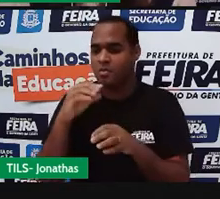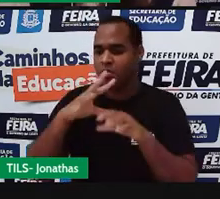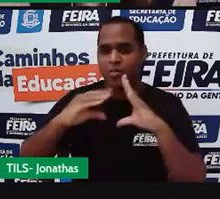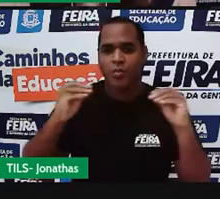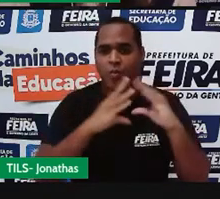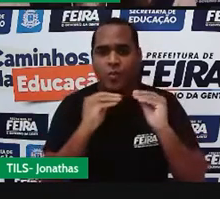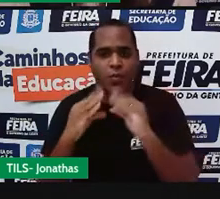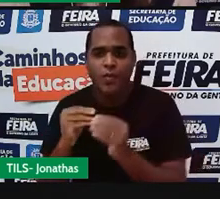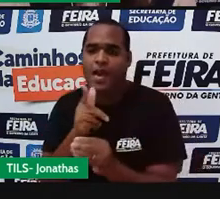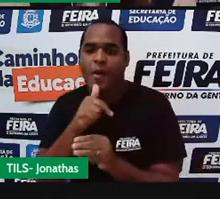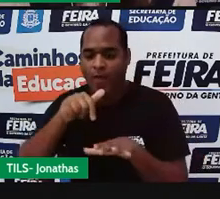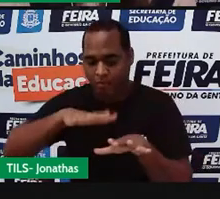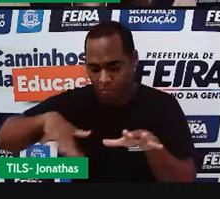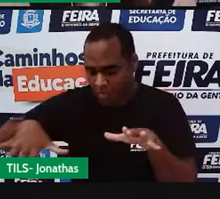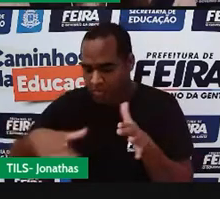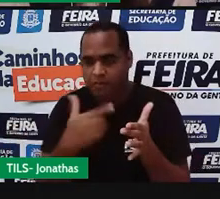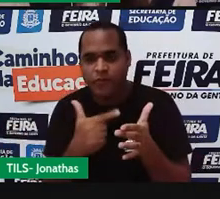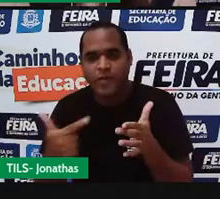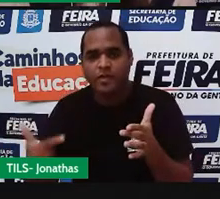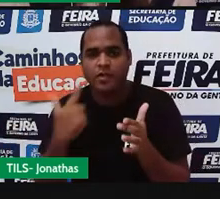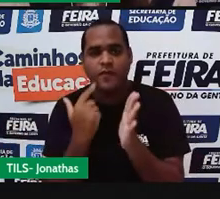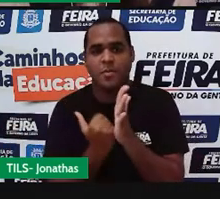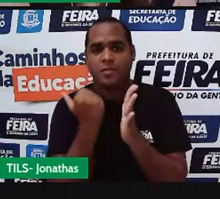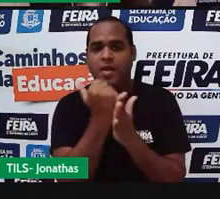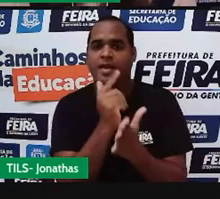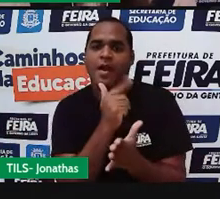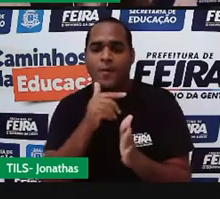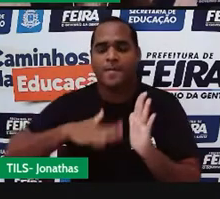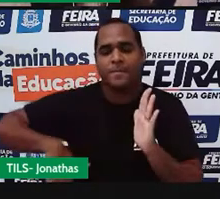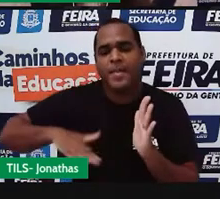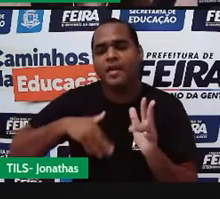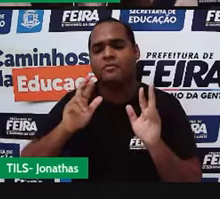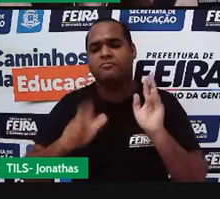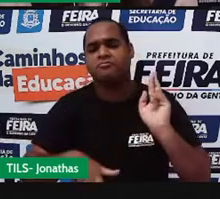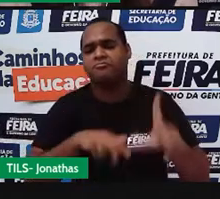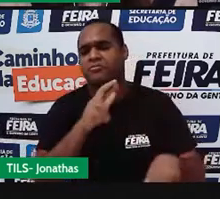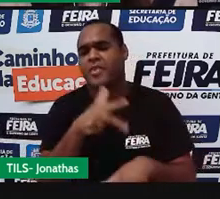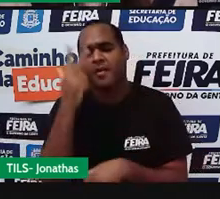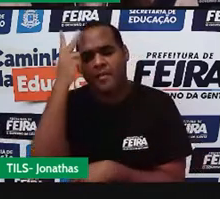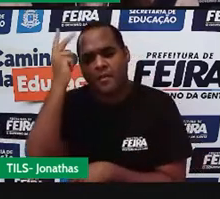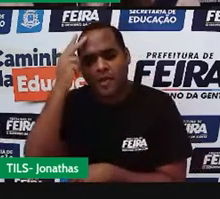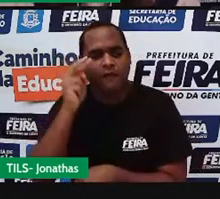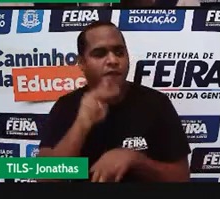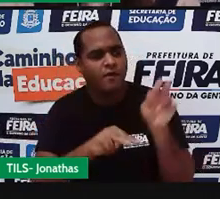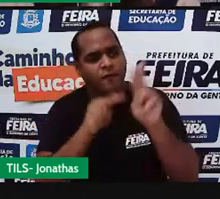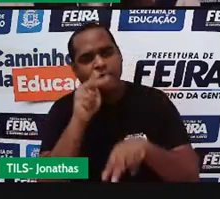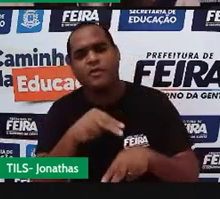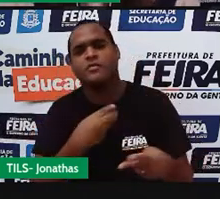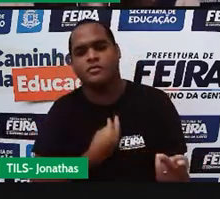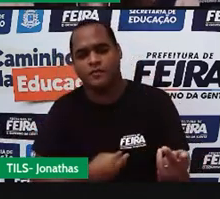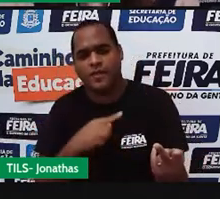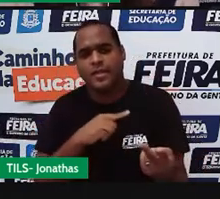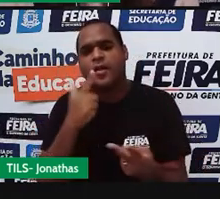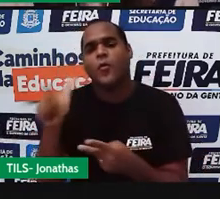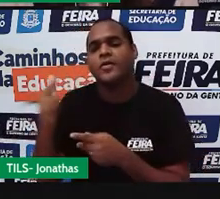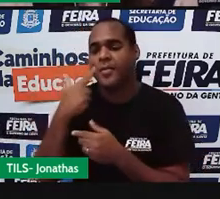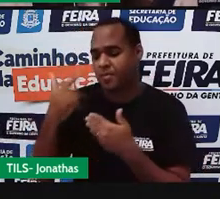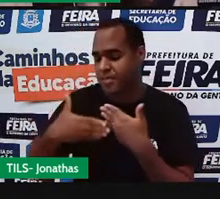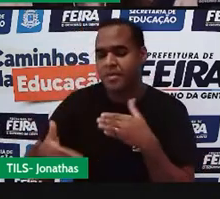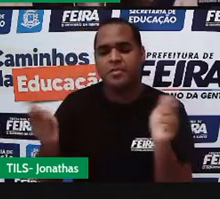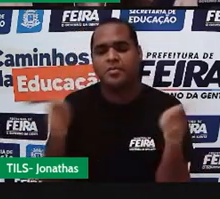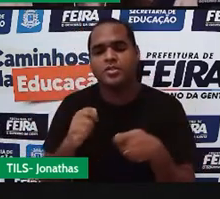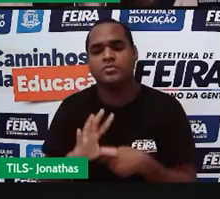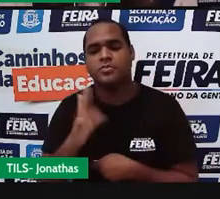desaparecimento de lagos ou até o aumento do Nível do Mar são cada vez mais comum e as consequências